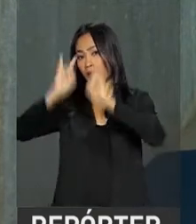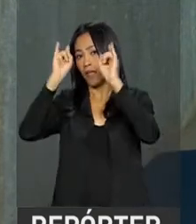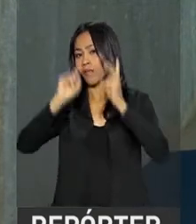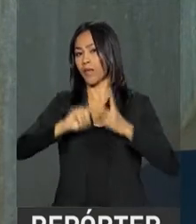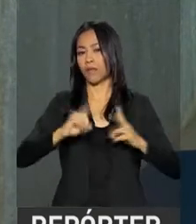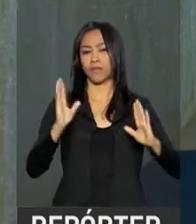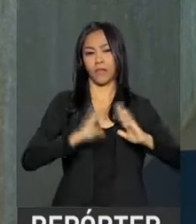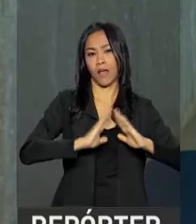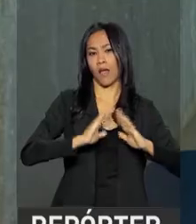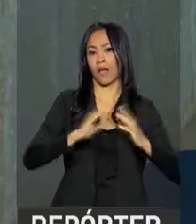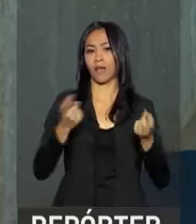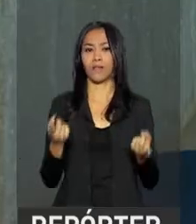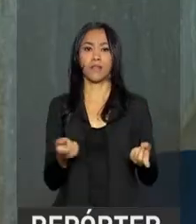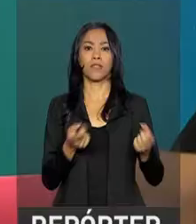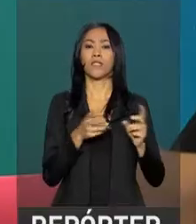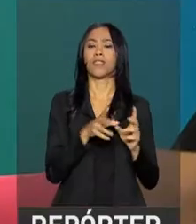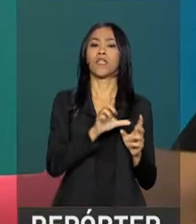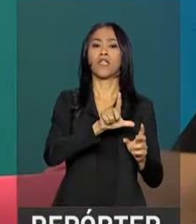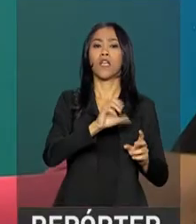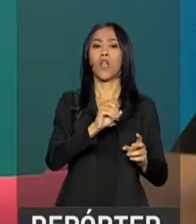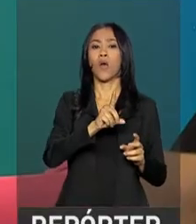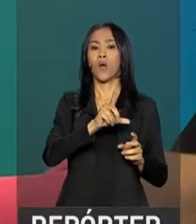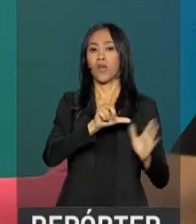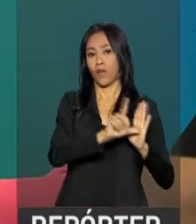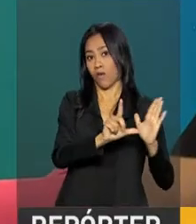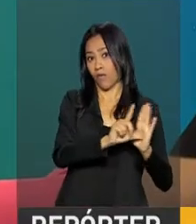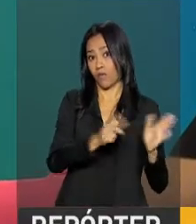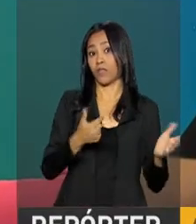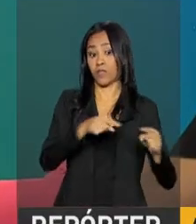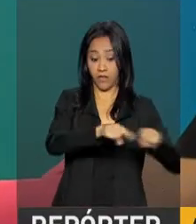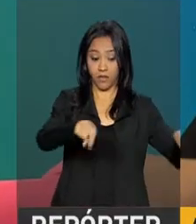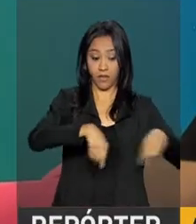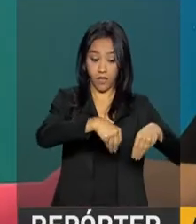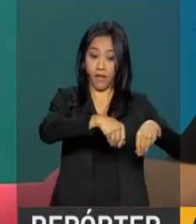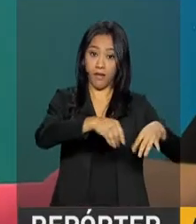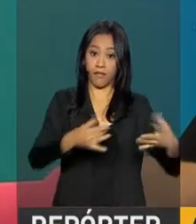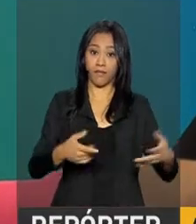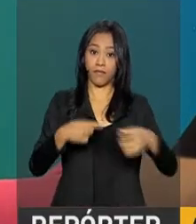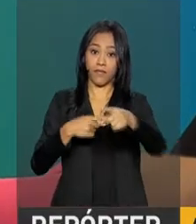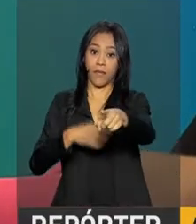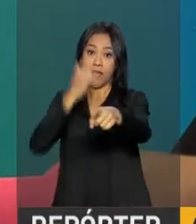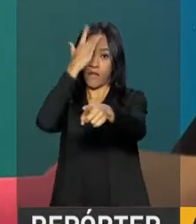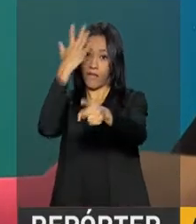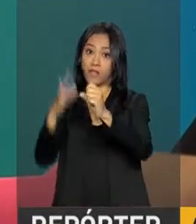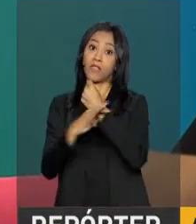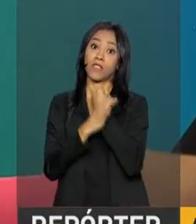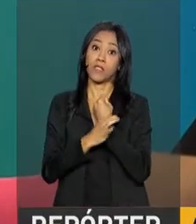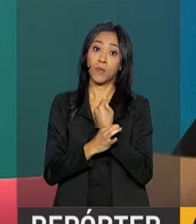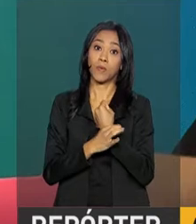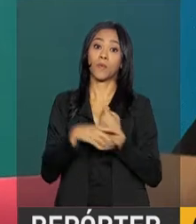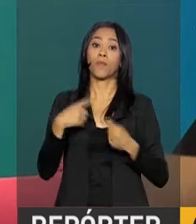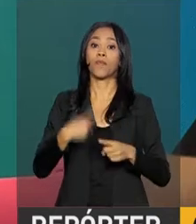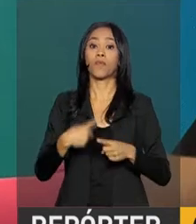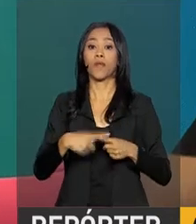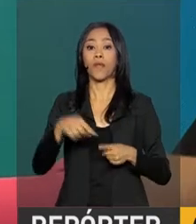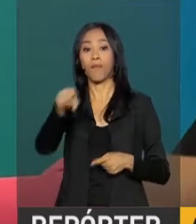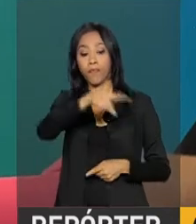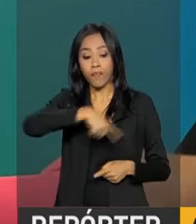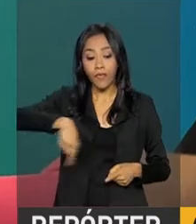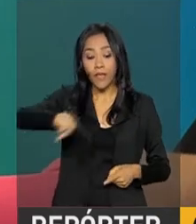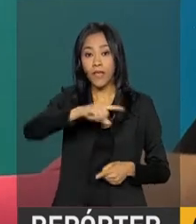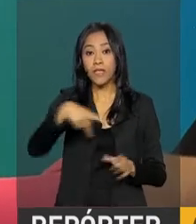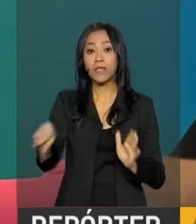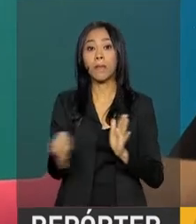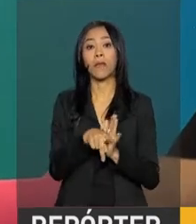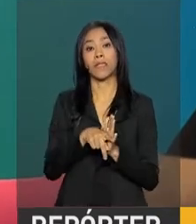salas comerciais e terrenos é um negócio rápido fácil e seguro porque esses imóveis são de propriedade da